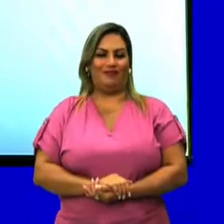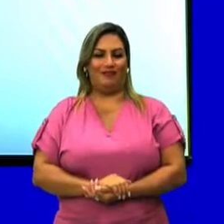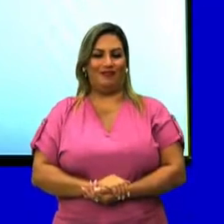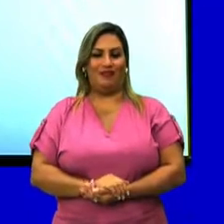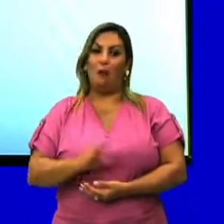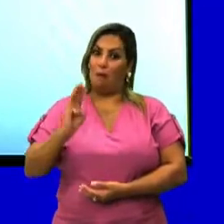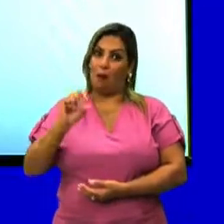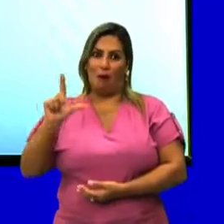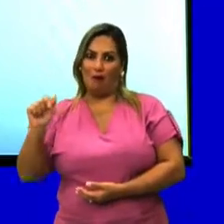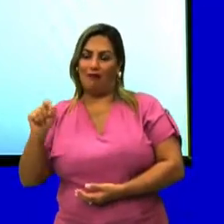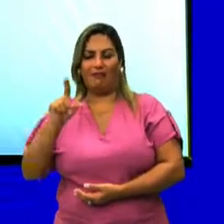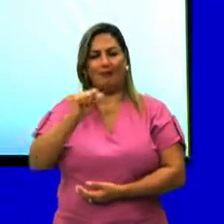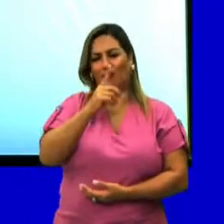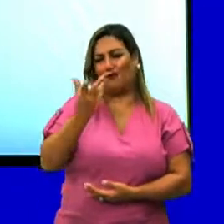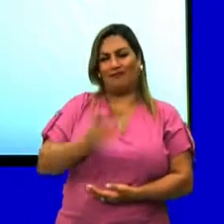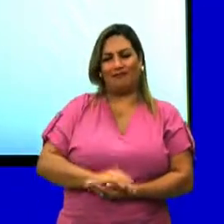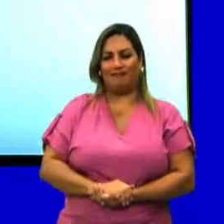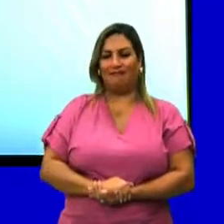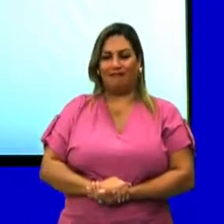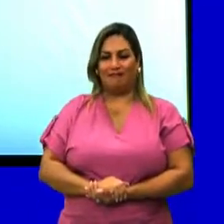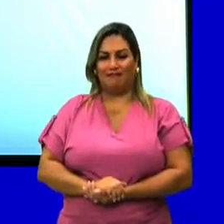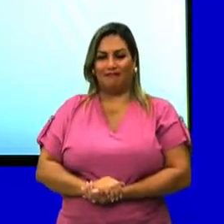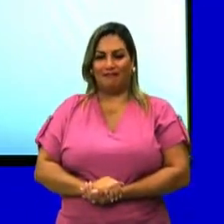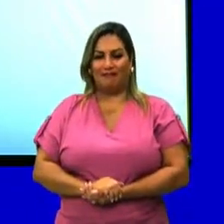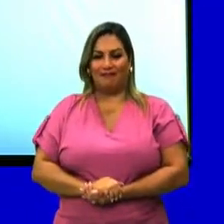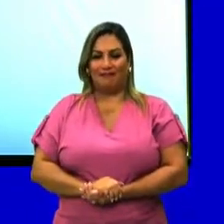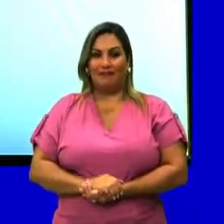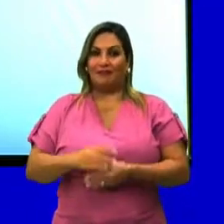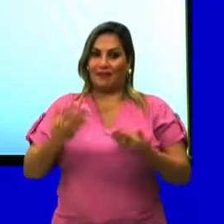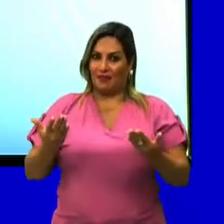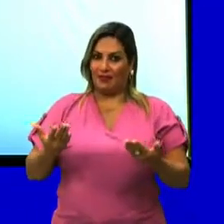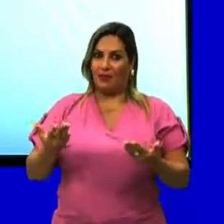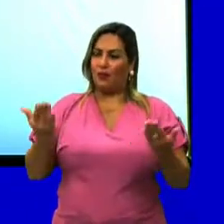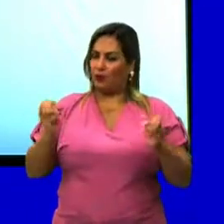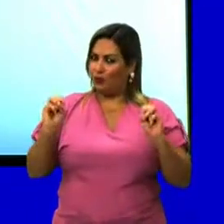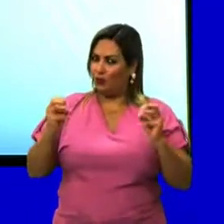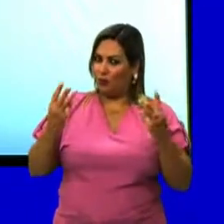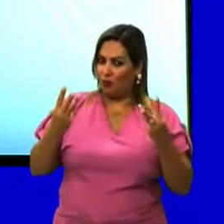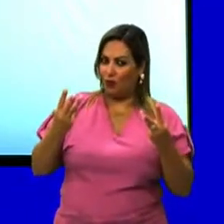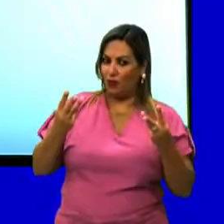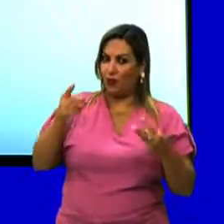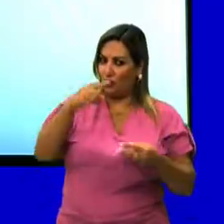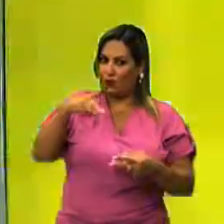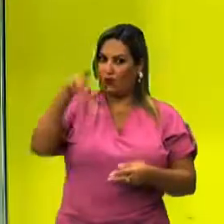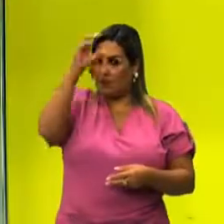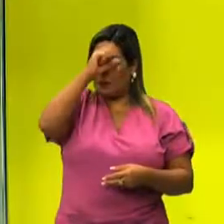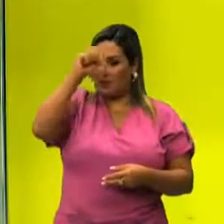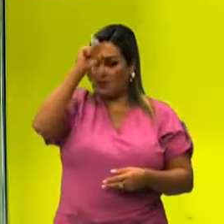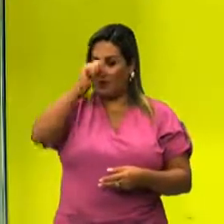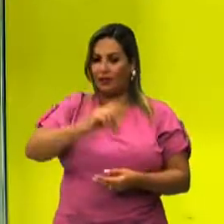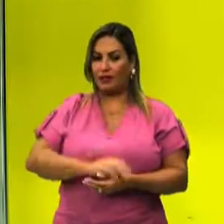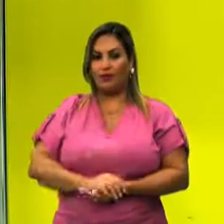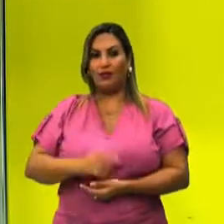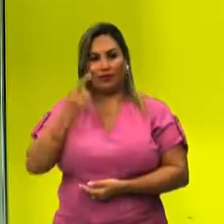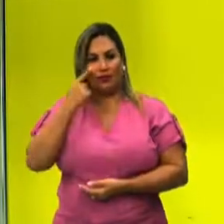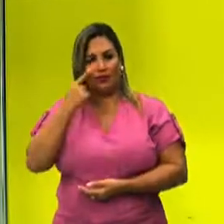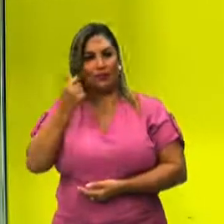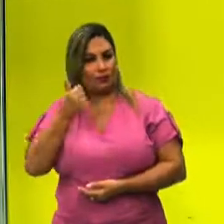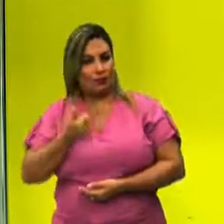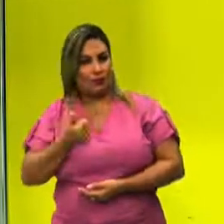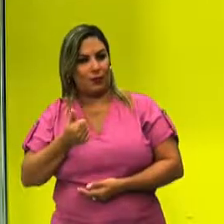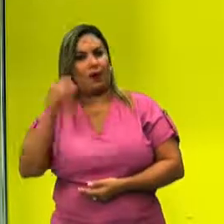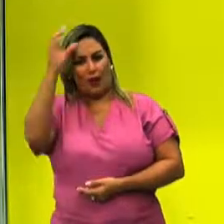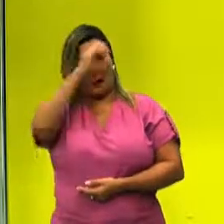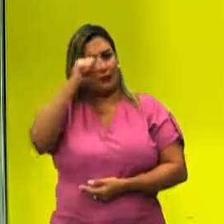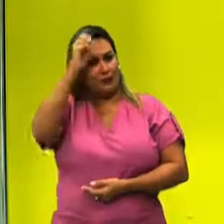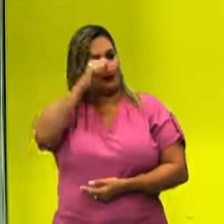bola escolhei gente eu falei que hoje ia ser show que você ia ver e viu no